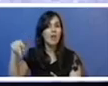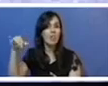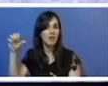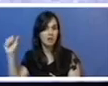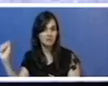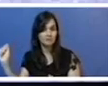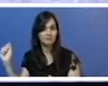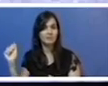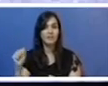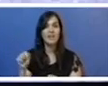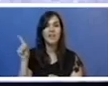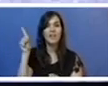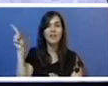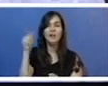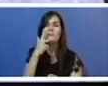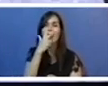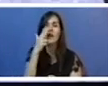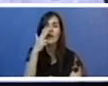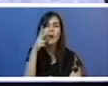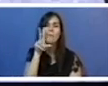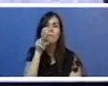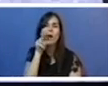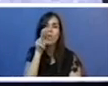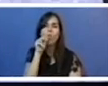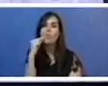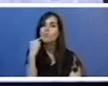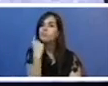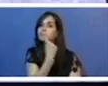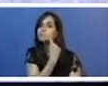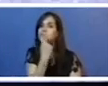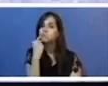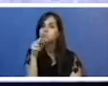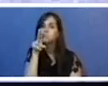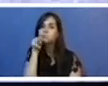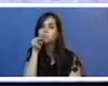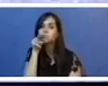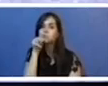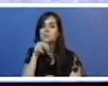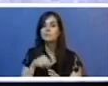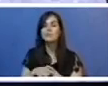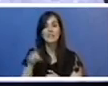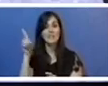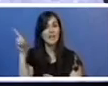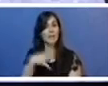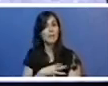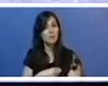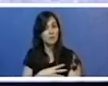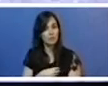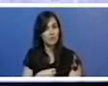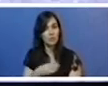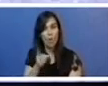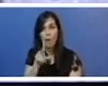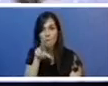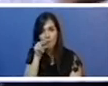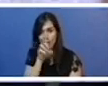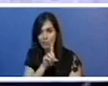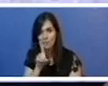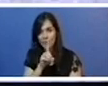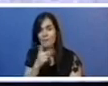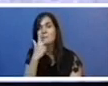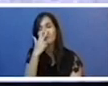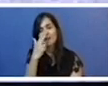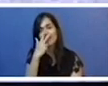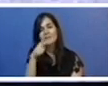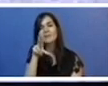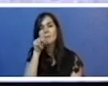latim semelhante a bico de pato. Pato é uma ave, ornitorrinco é um mamífero, mas ele tem um bico semelhante ao bico